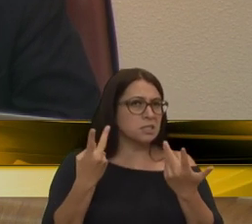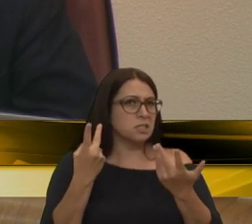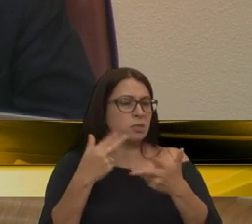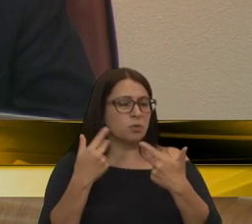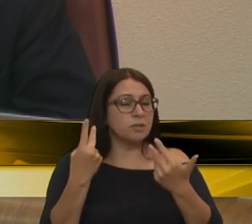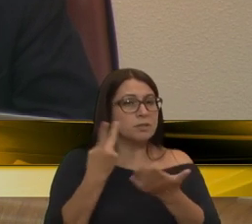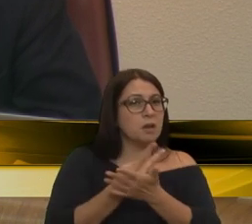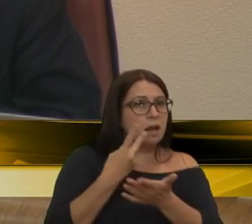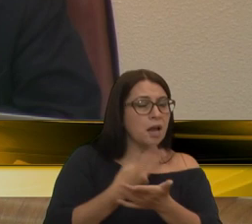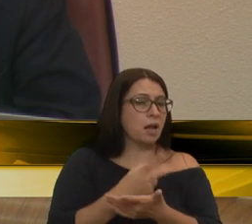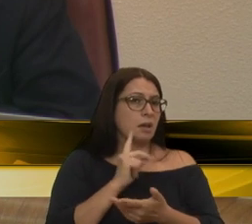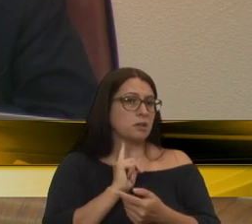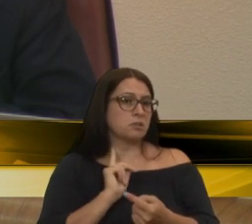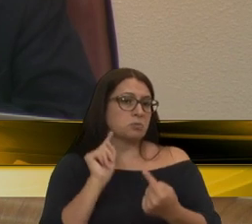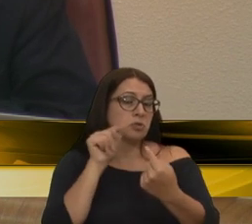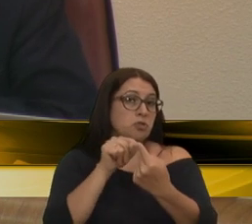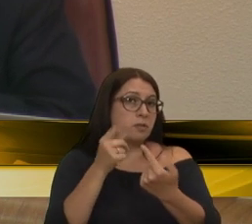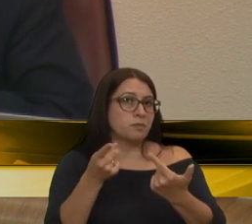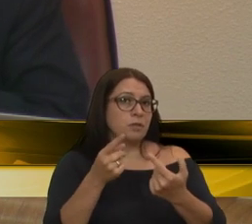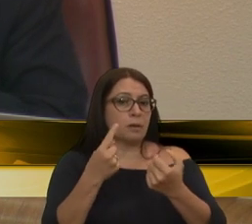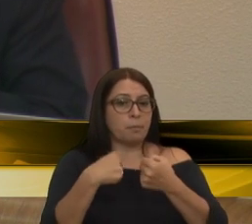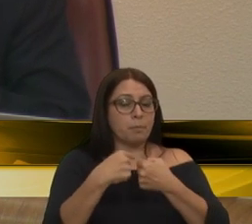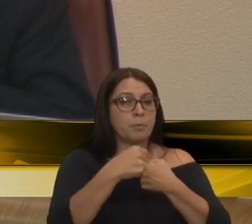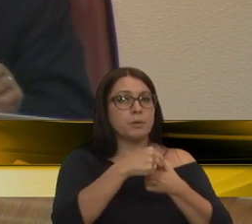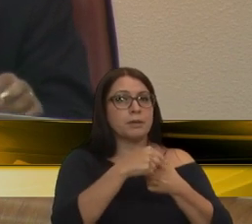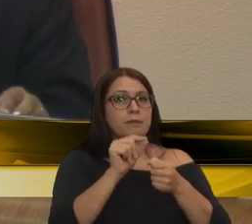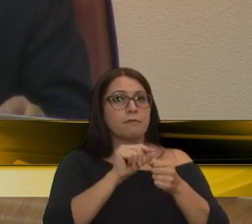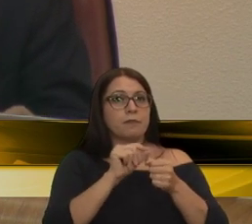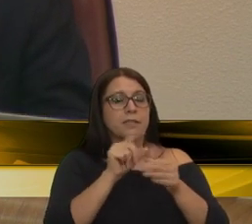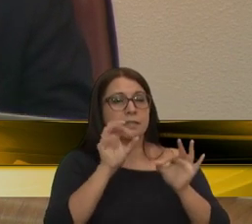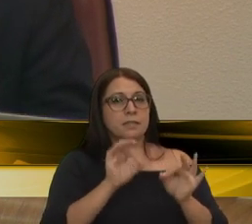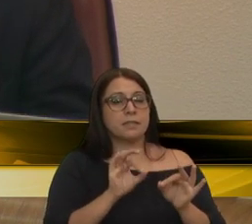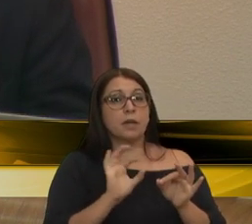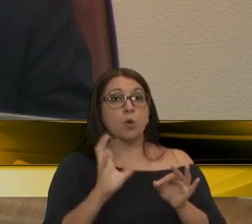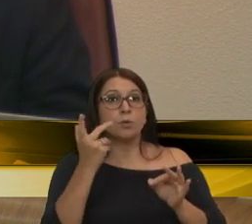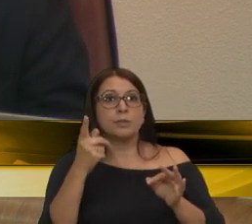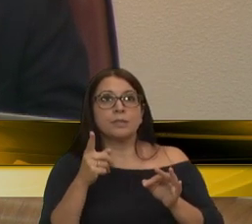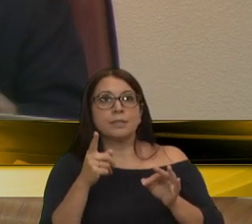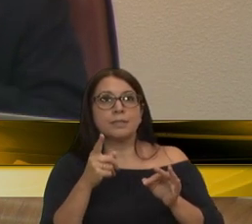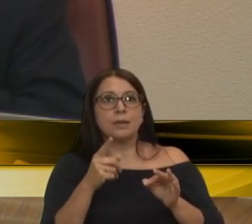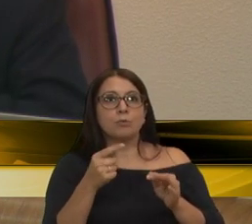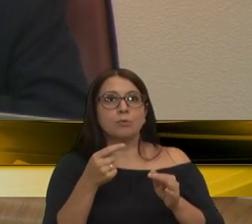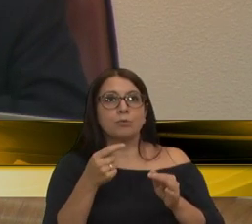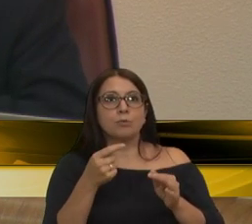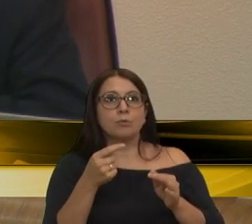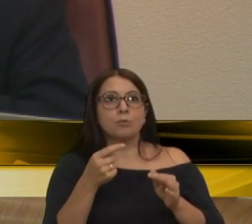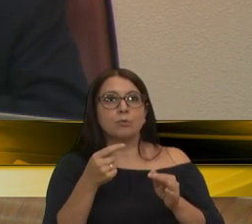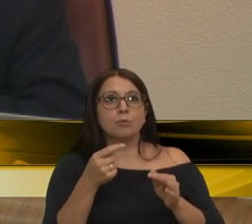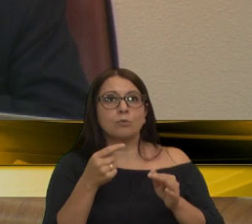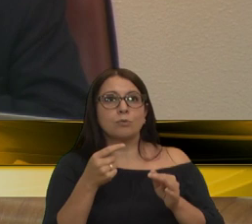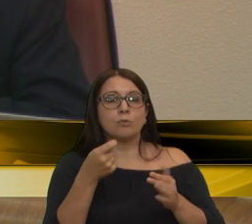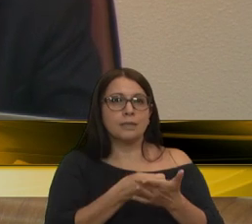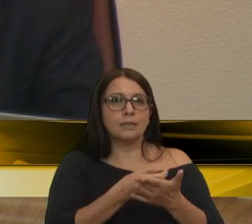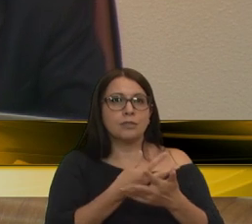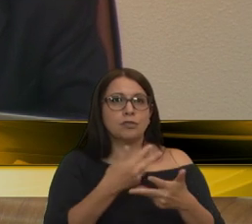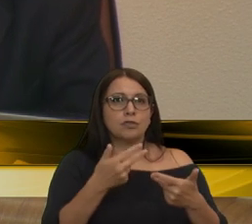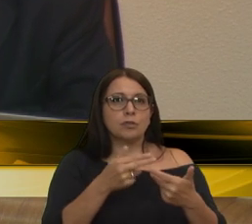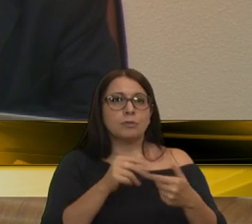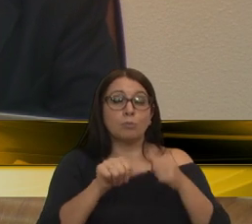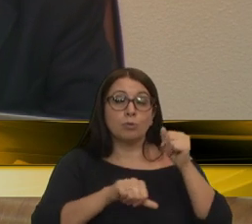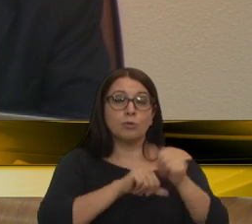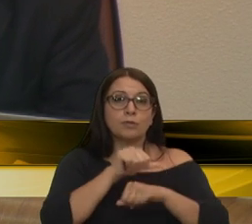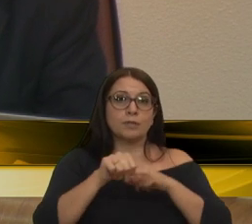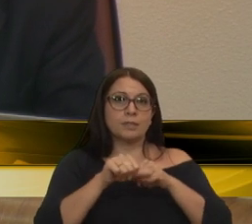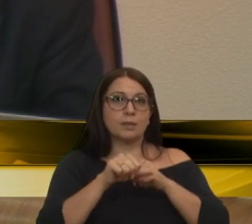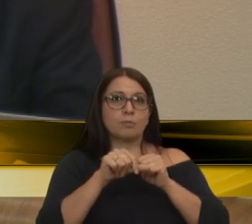a pretensão da municipalidade de fazer incidir na liquidação de ações